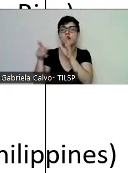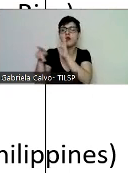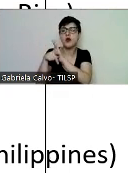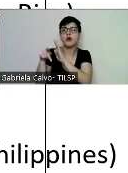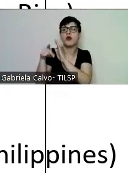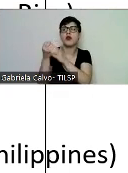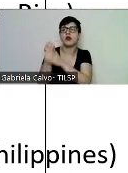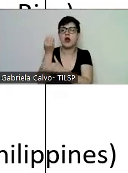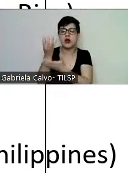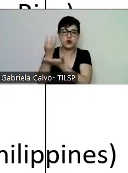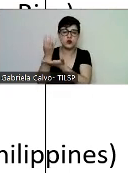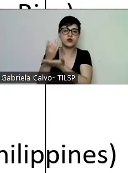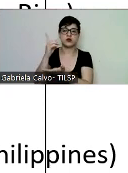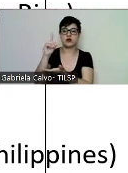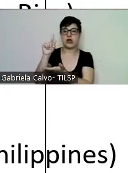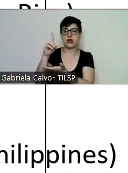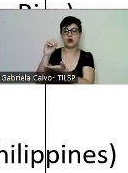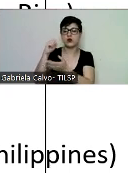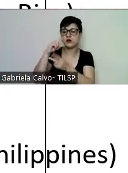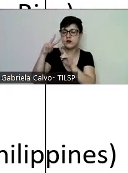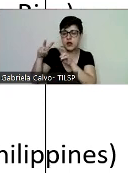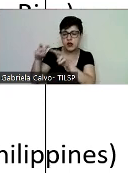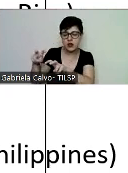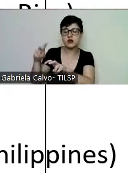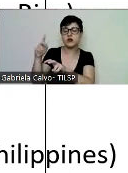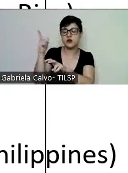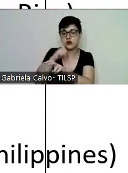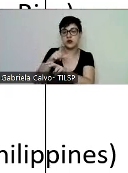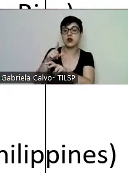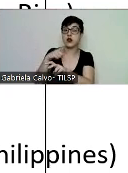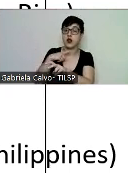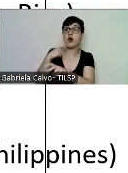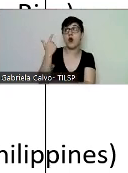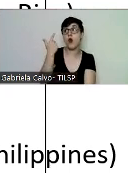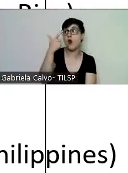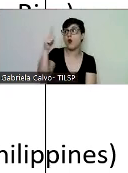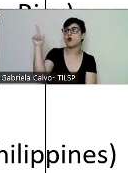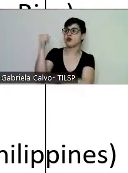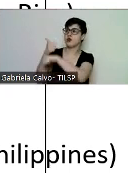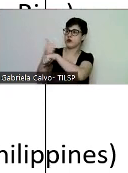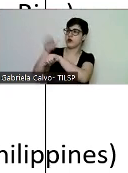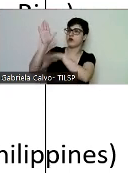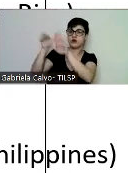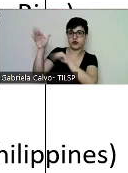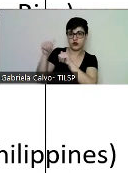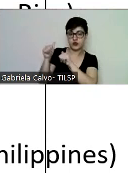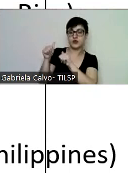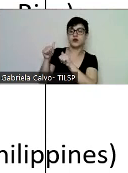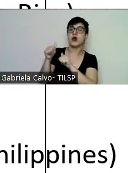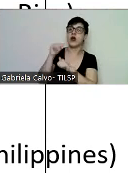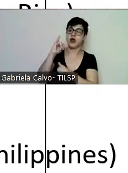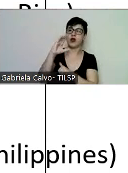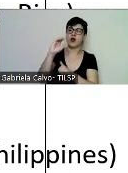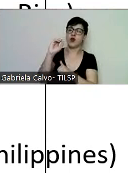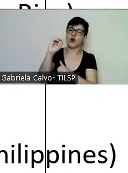foram contratadas especificamente as pessoas externas né nós conseguimos um financiamento do icon para que